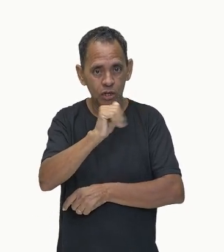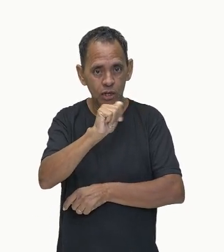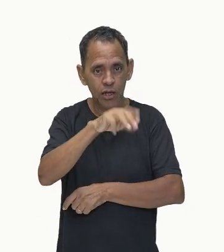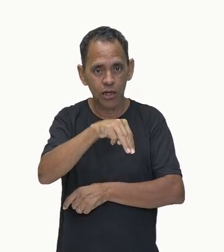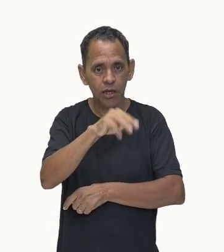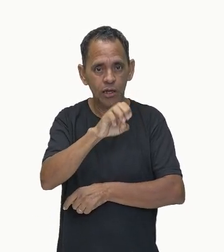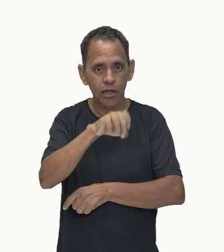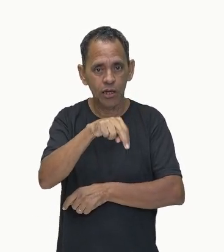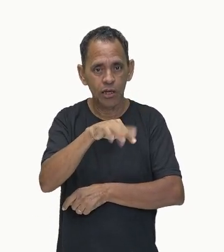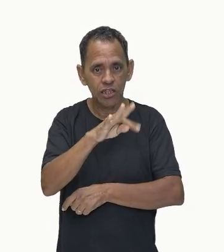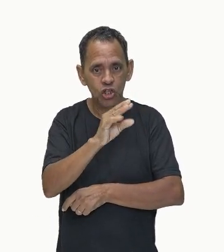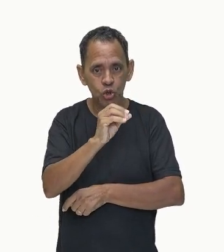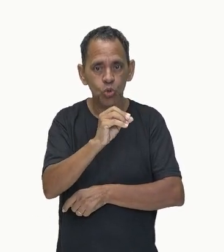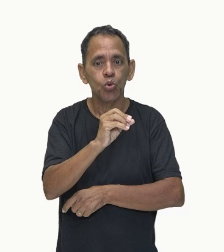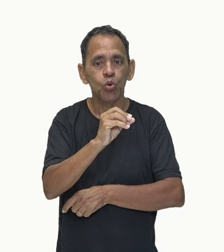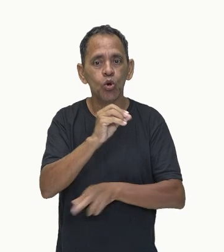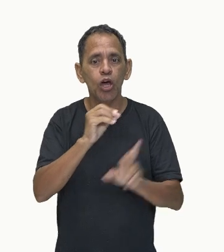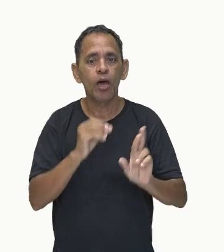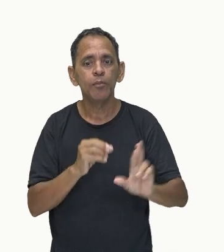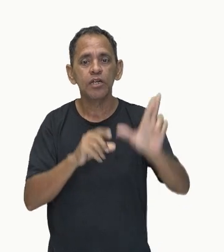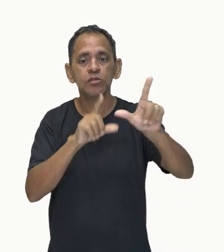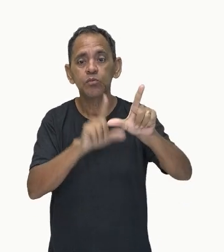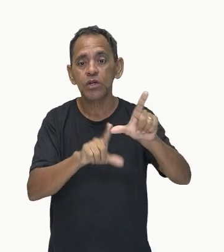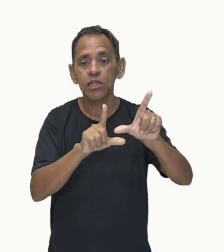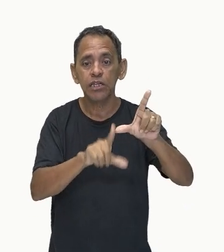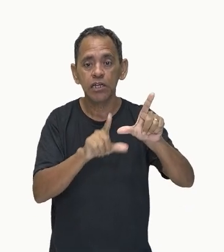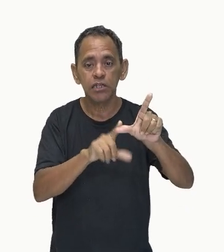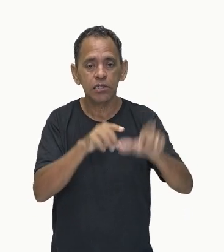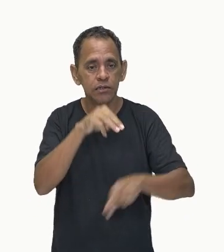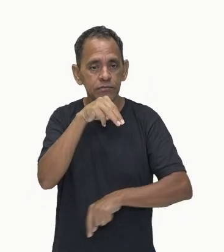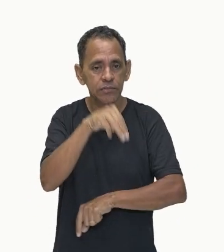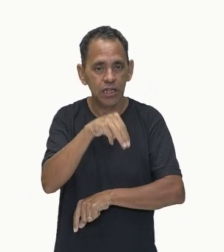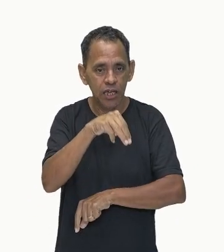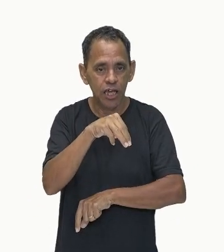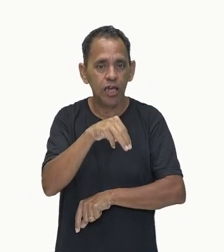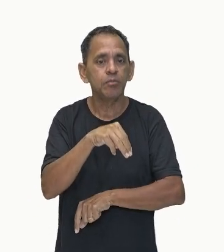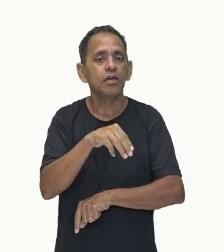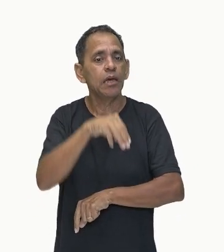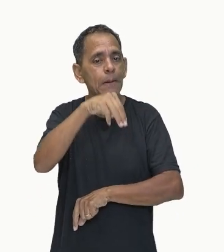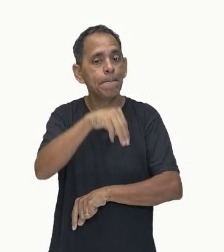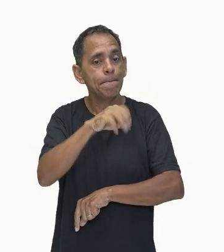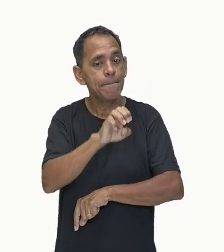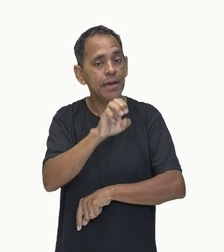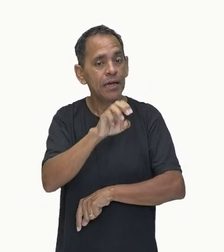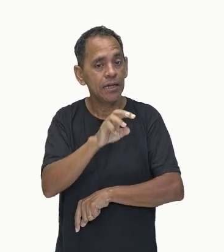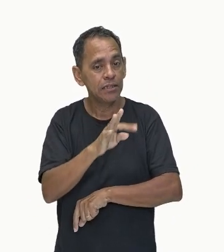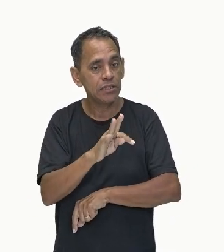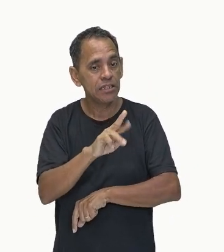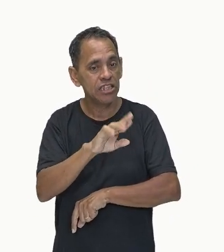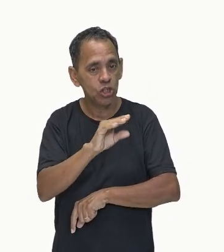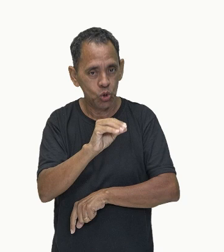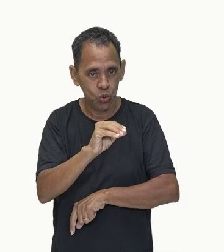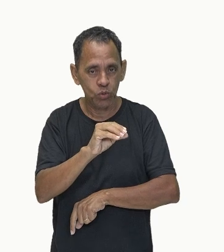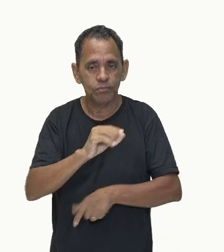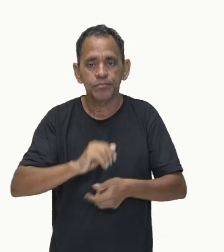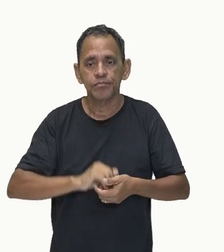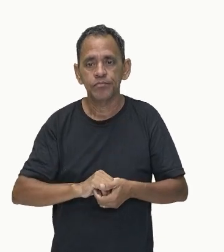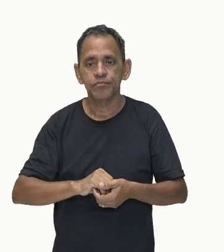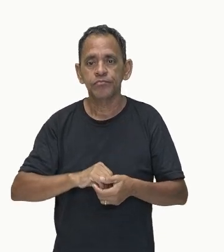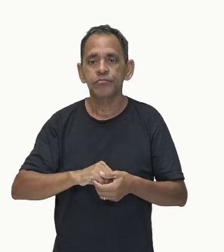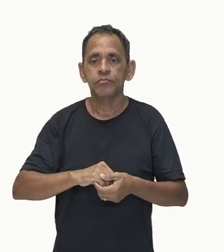vetorial. E a medida do deslocamento no sistema internacional, a unidade de medida é o metro, né? Que eu